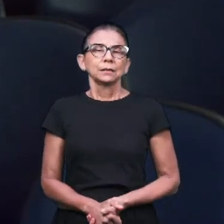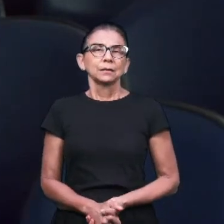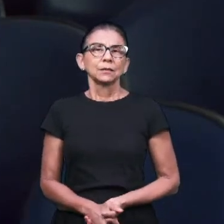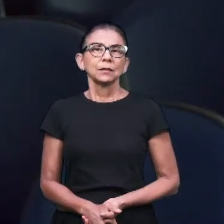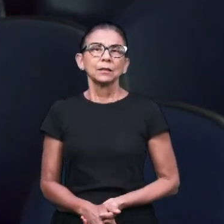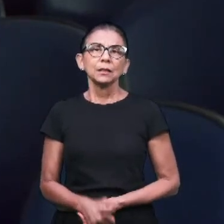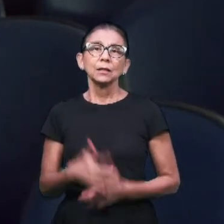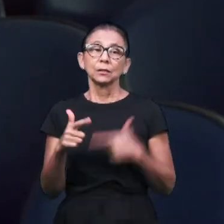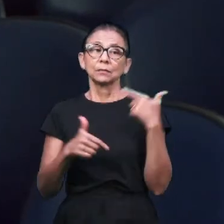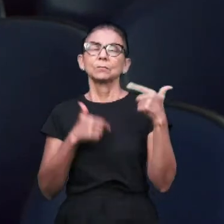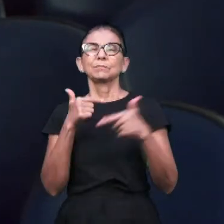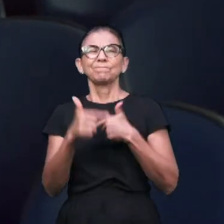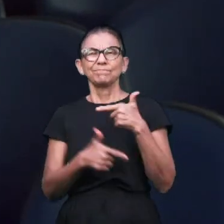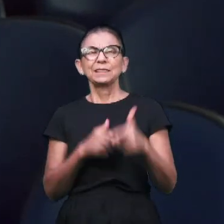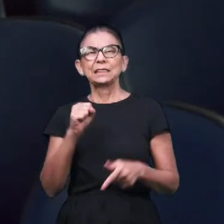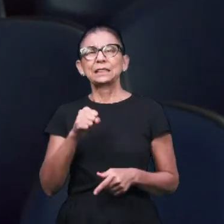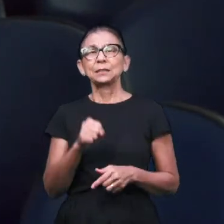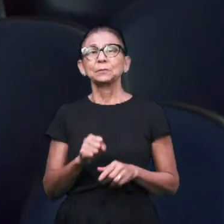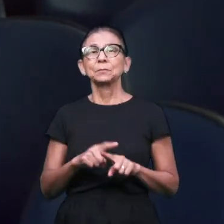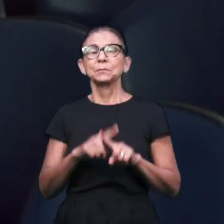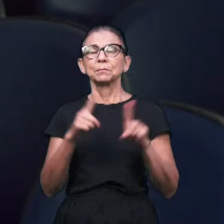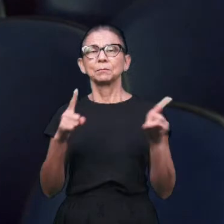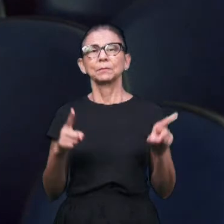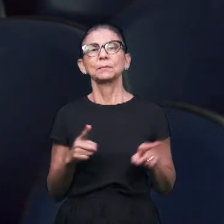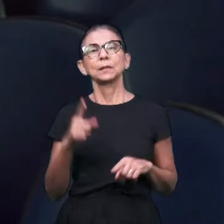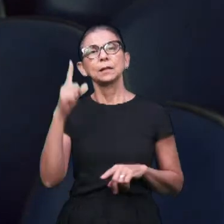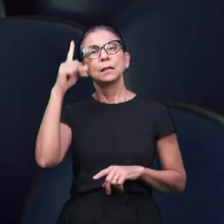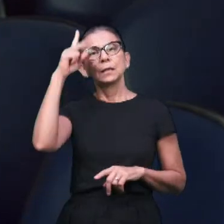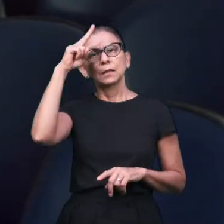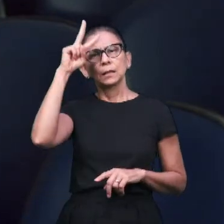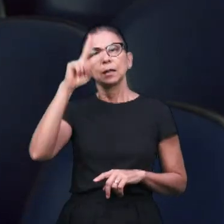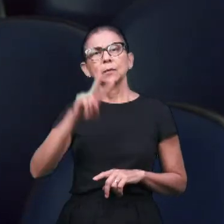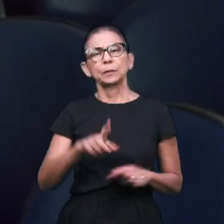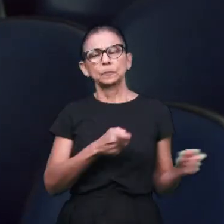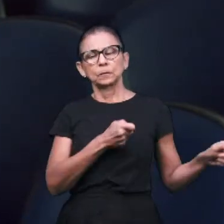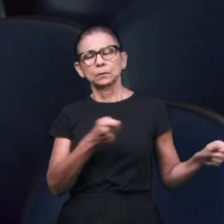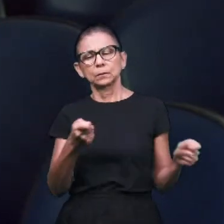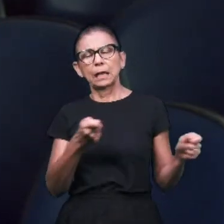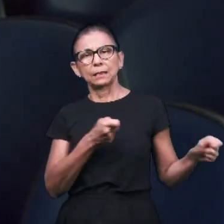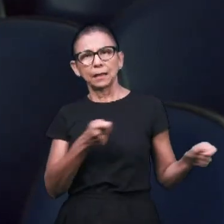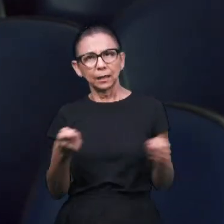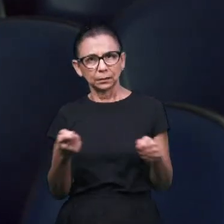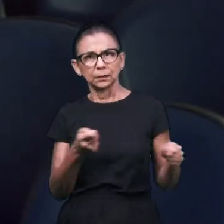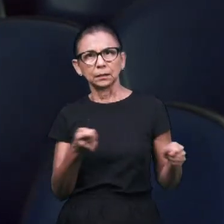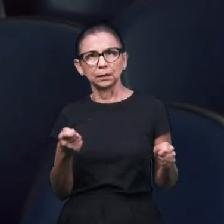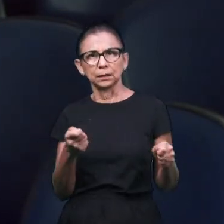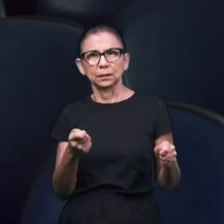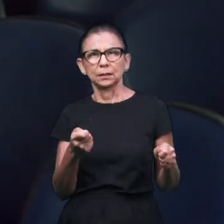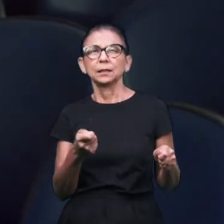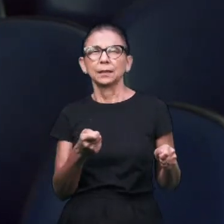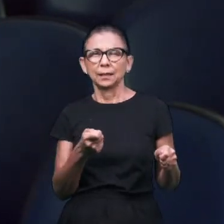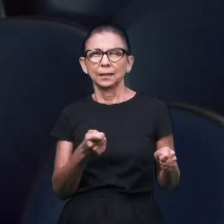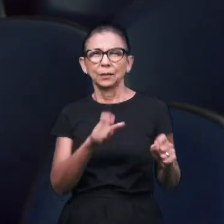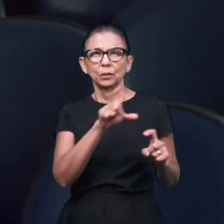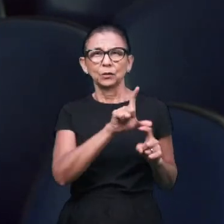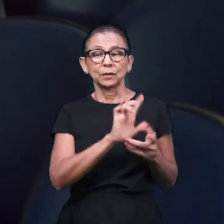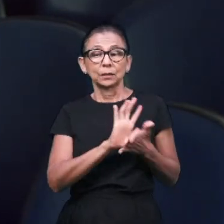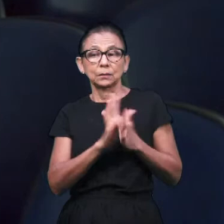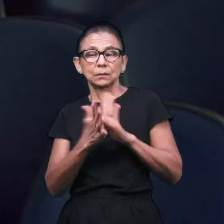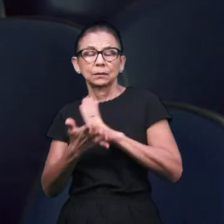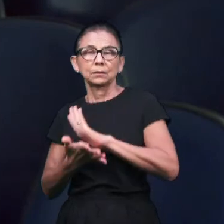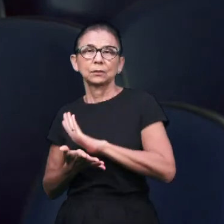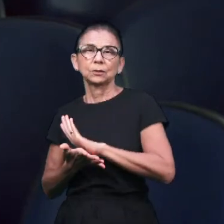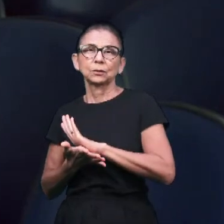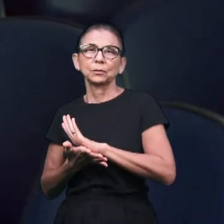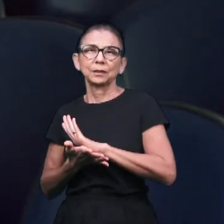mas lembra sempre que todas as investidas que vem no lar, o adversário quer destruir as famílias, mas Deus